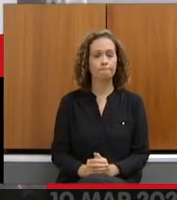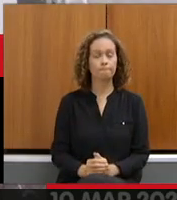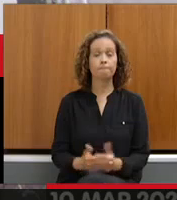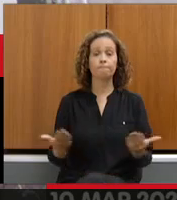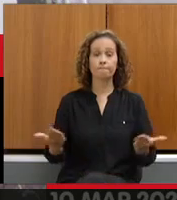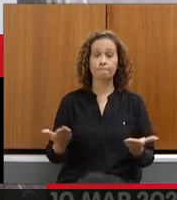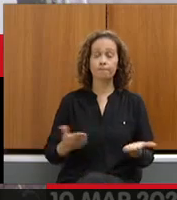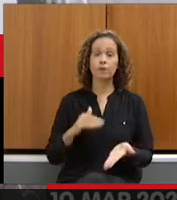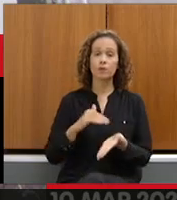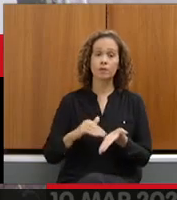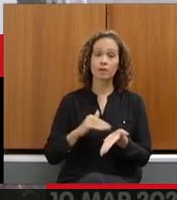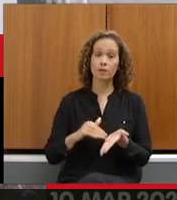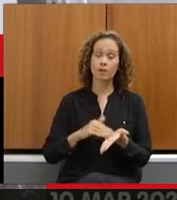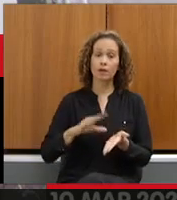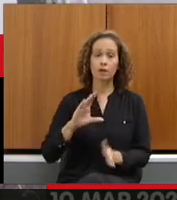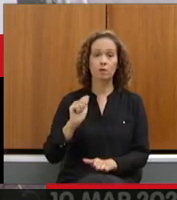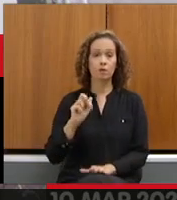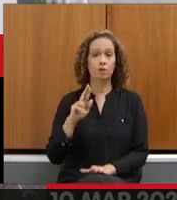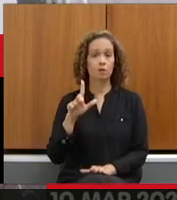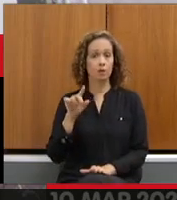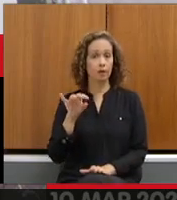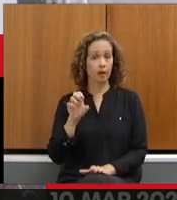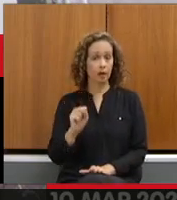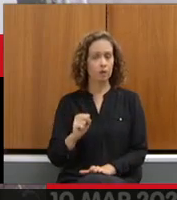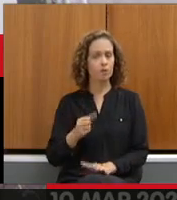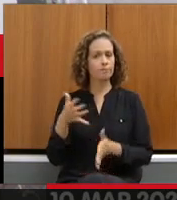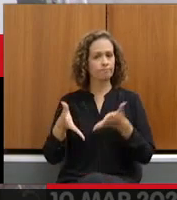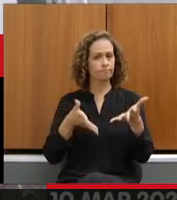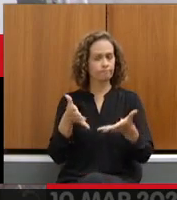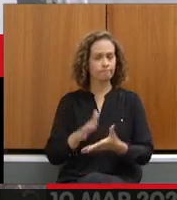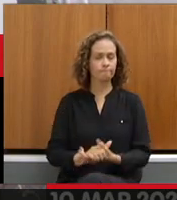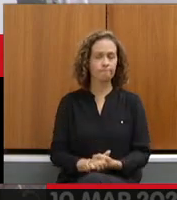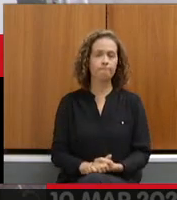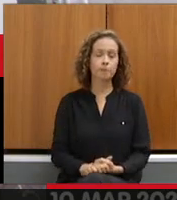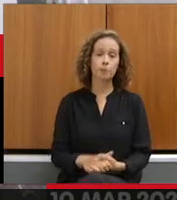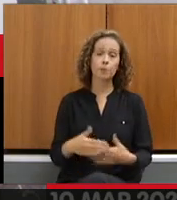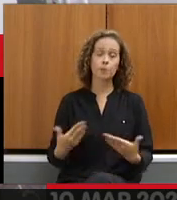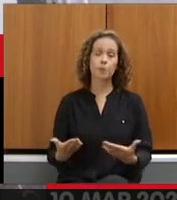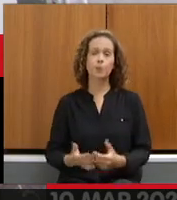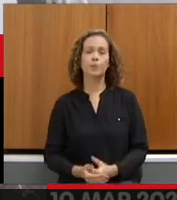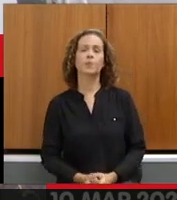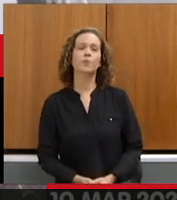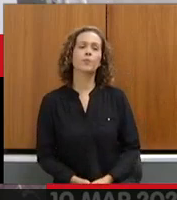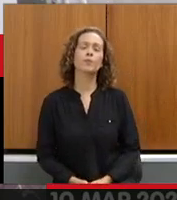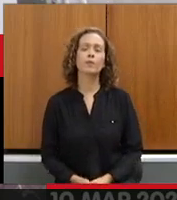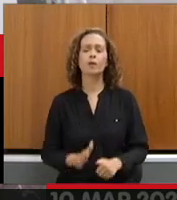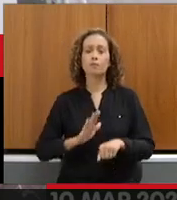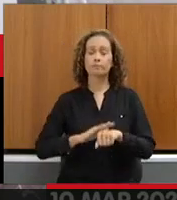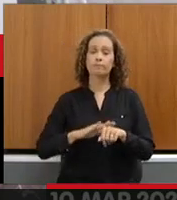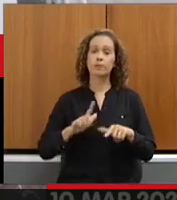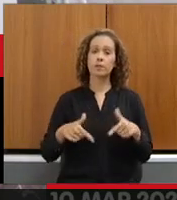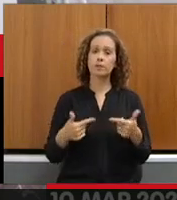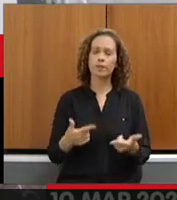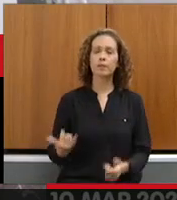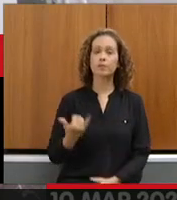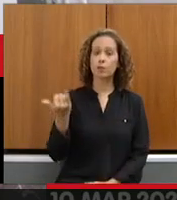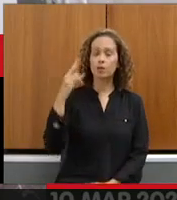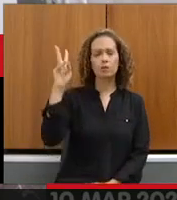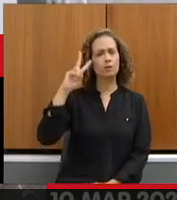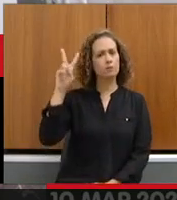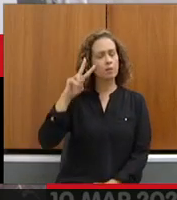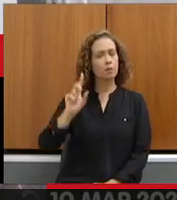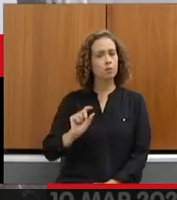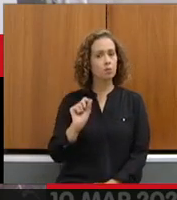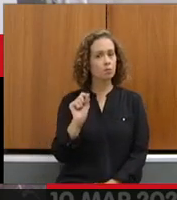palavra ao secretário Carlos Eduardo Amaral Pereira da Silva em relação à execução da é muito importante lembrar